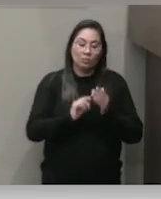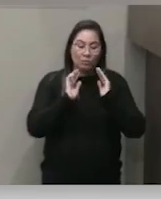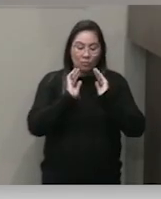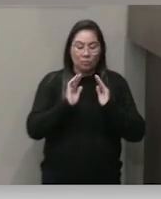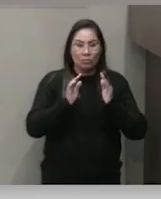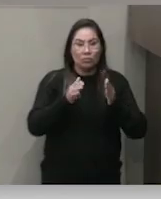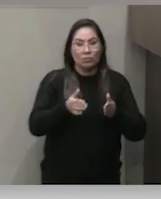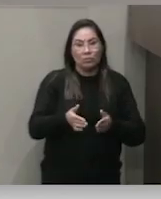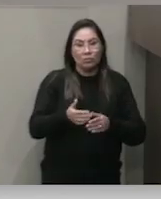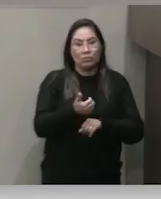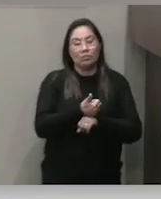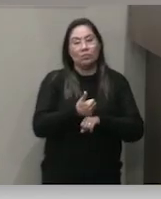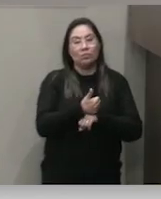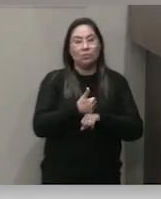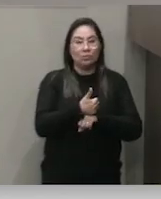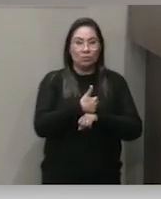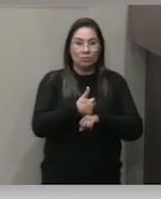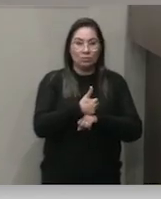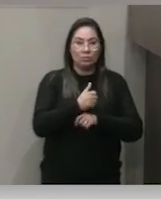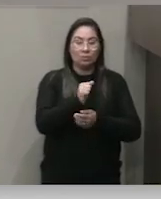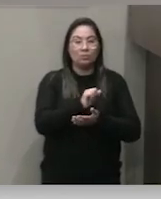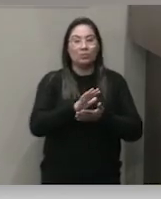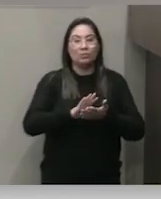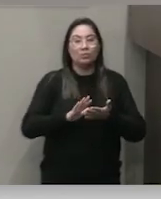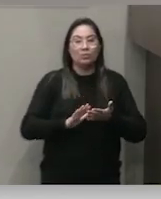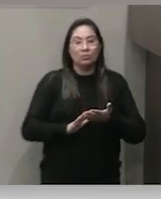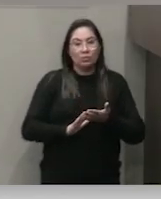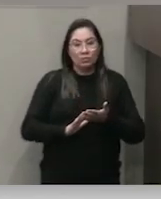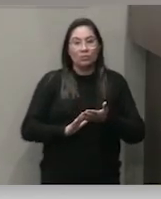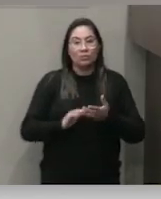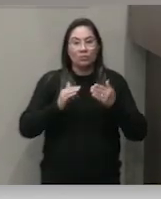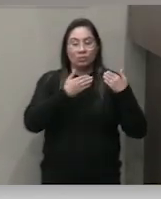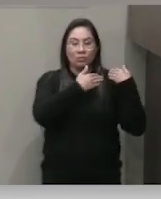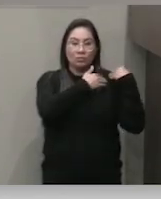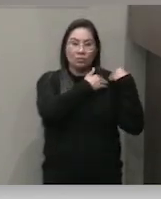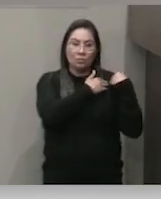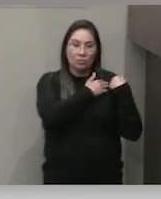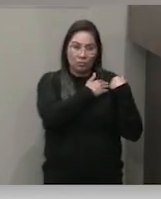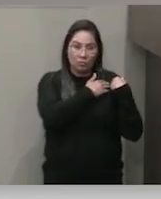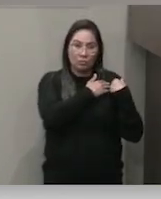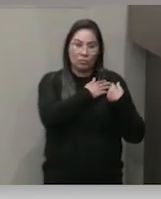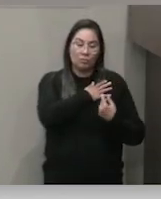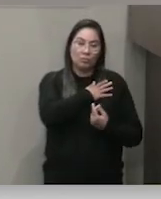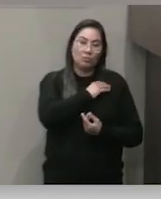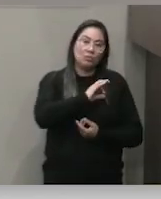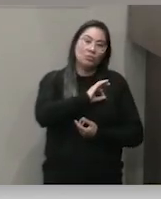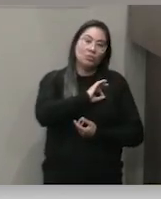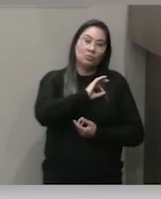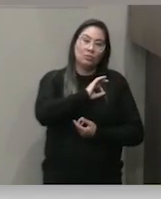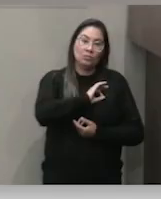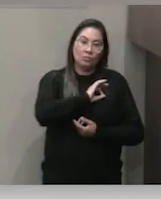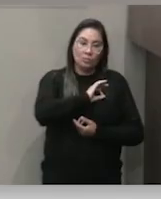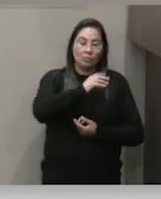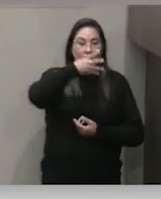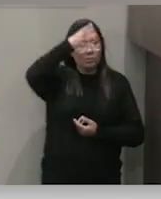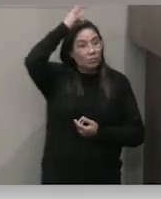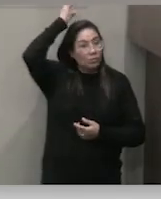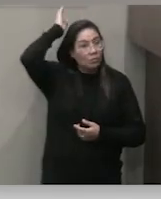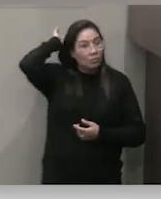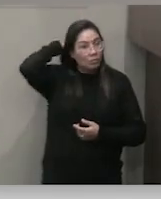dedicação e profissionalismo no exercício de suas funções como soldado do Corpo de Bombeiros